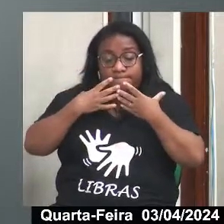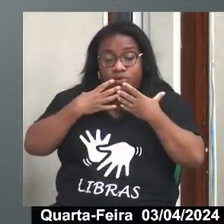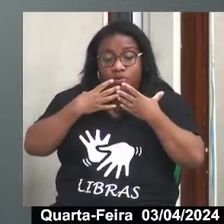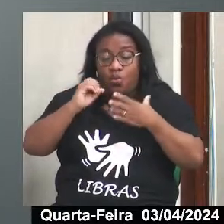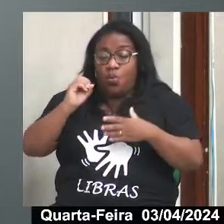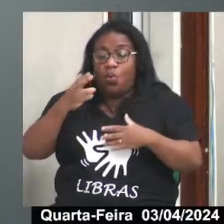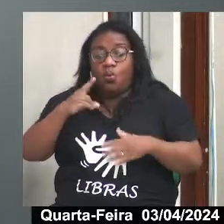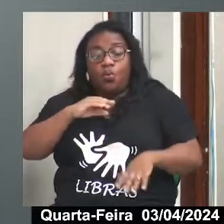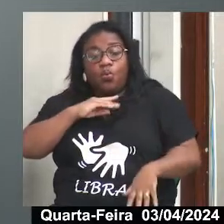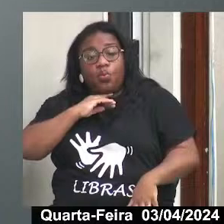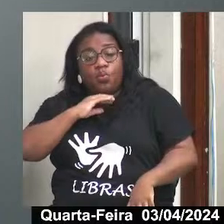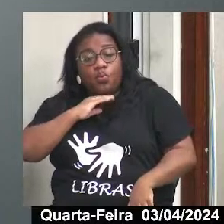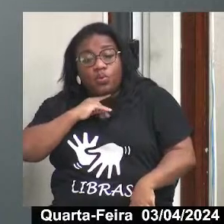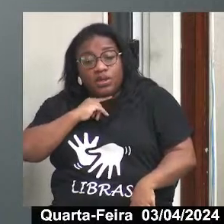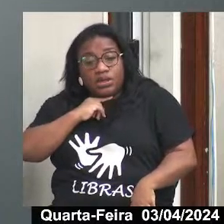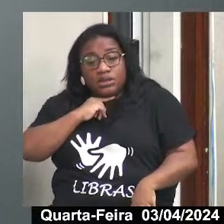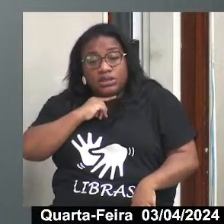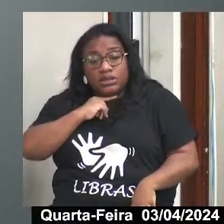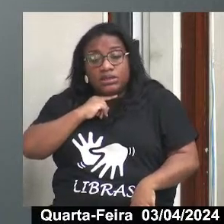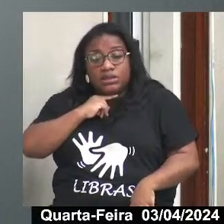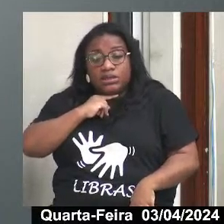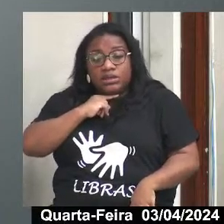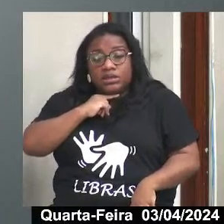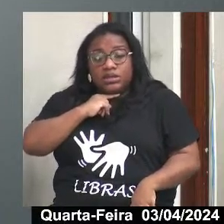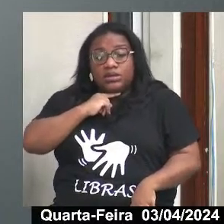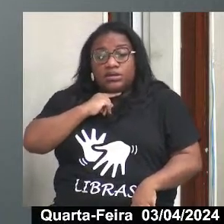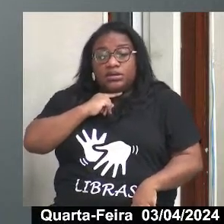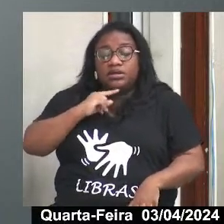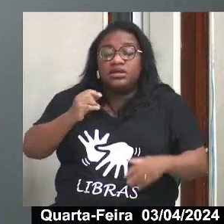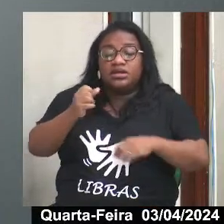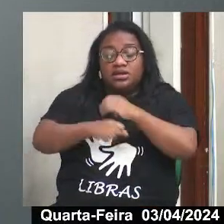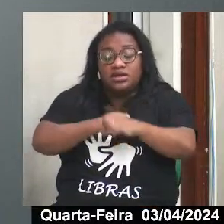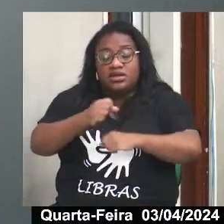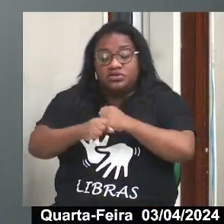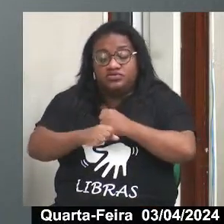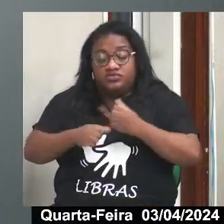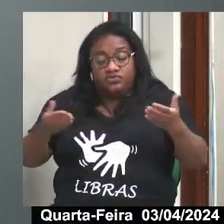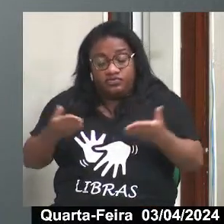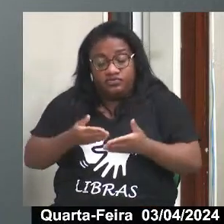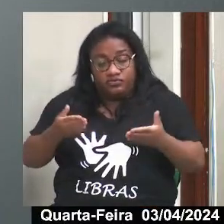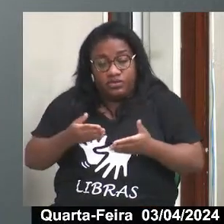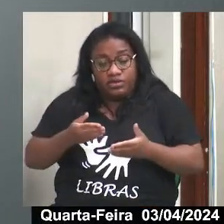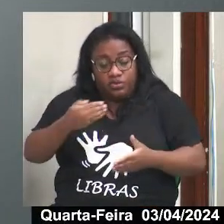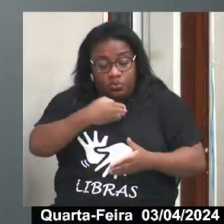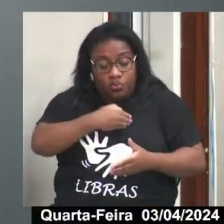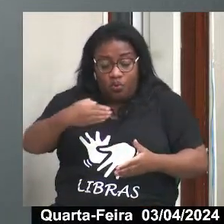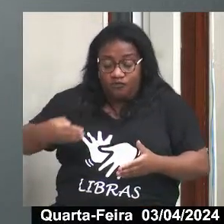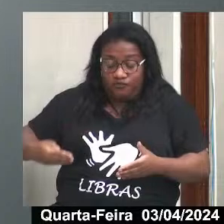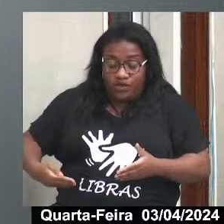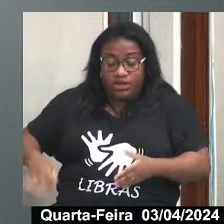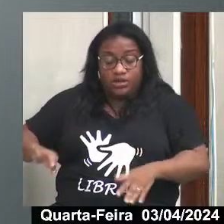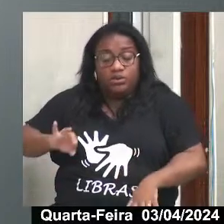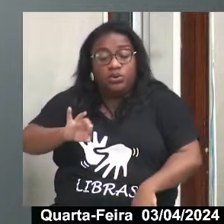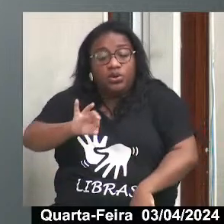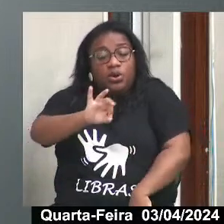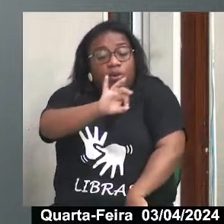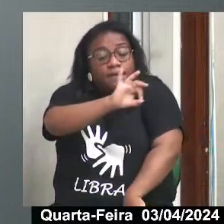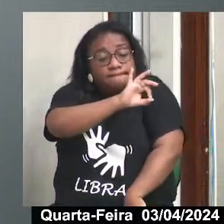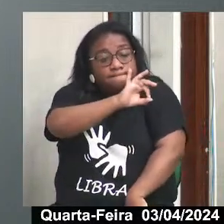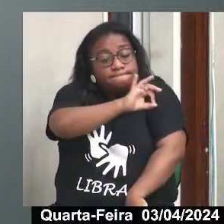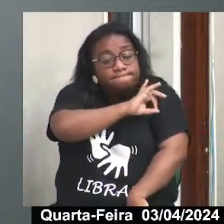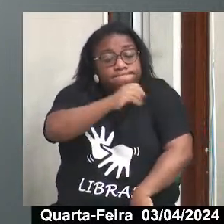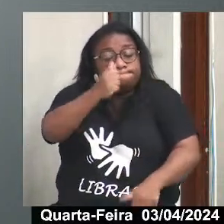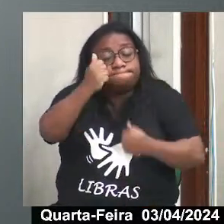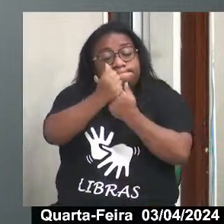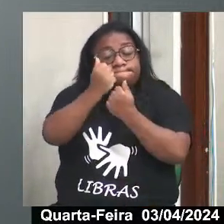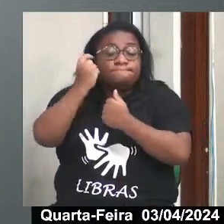sou um bom ou um ruim vereador, um mau vereador? Vai ser esse ano. Quem irá julgar? O governo do prefeito Ney Santos junto